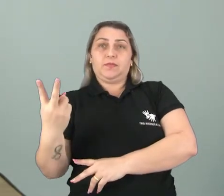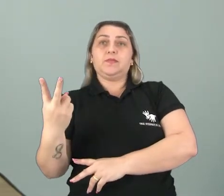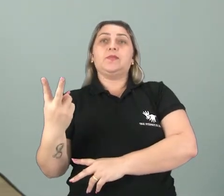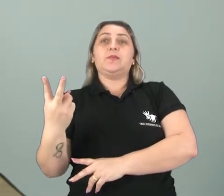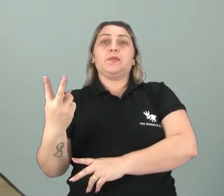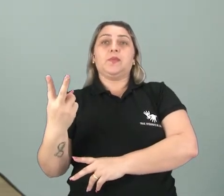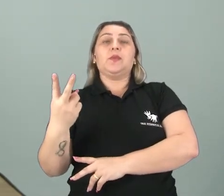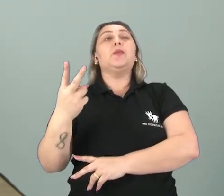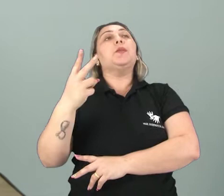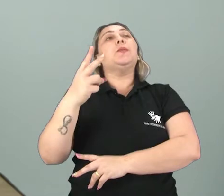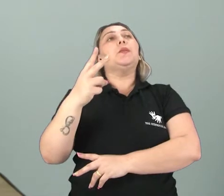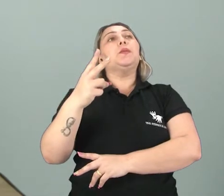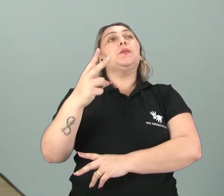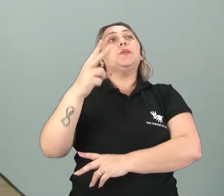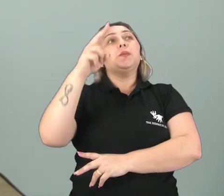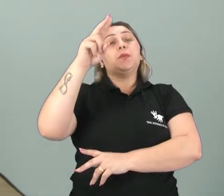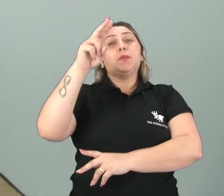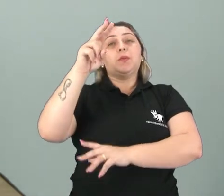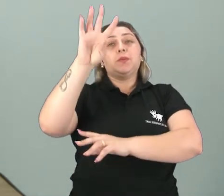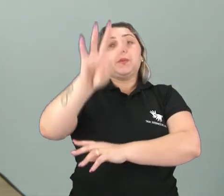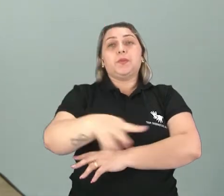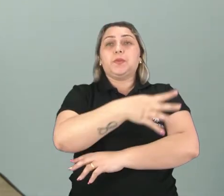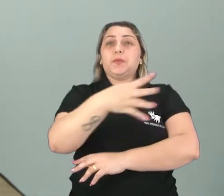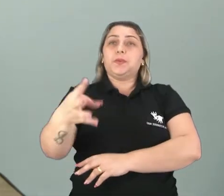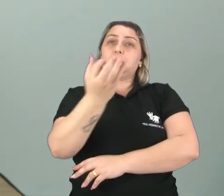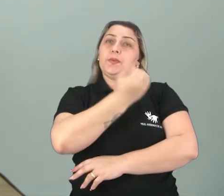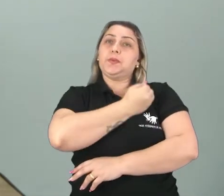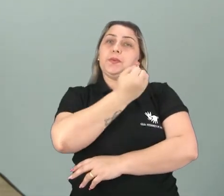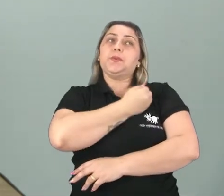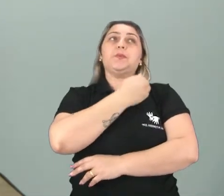lá para o nosso quadro numérico? Acompanha comigo.